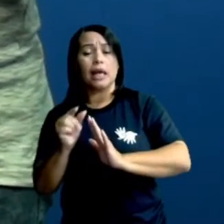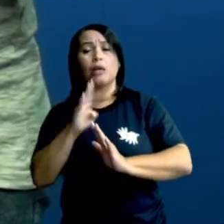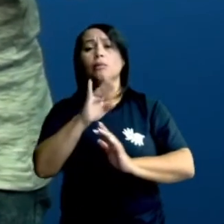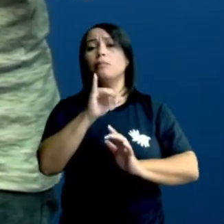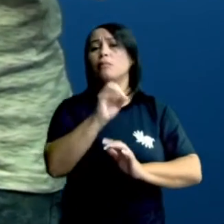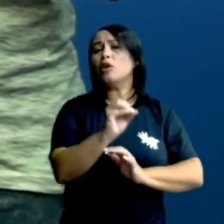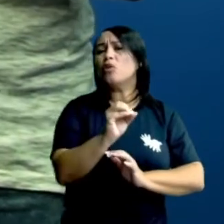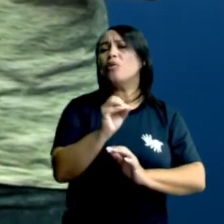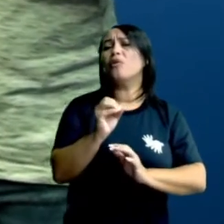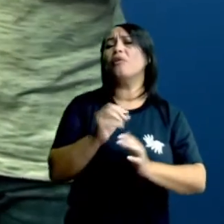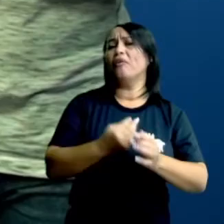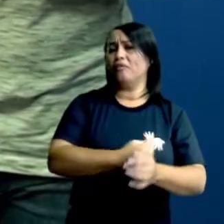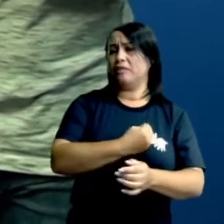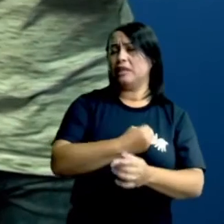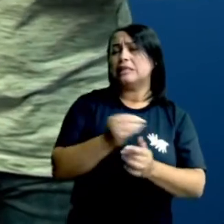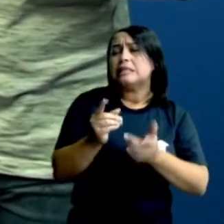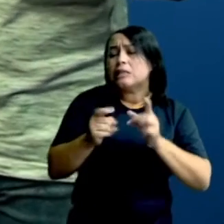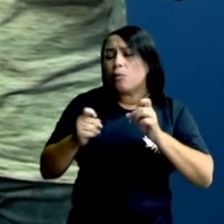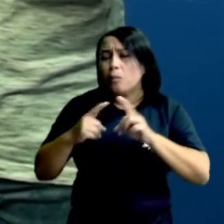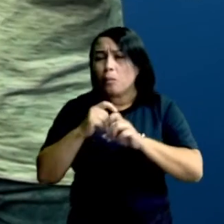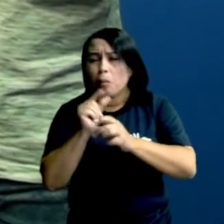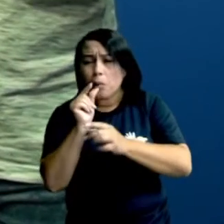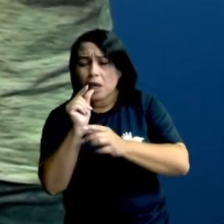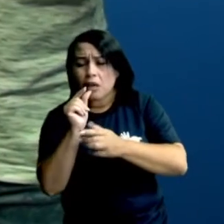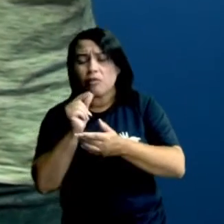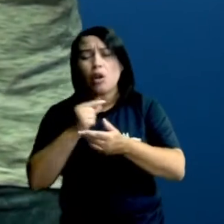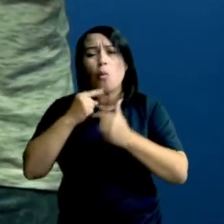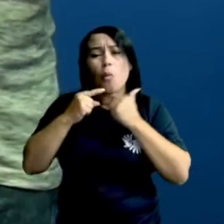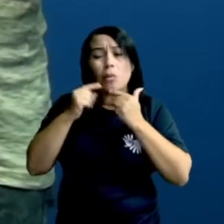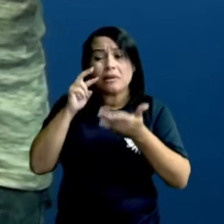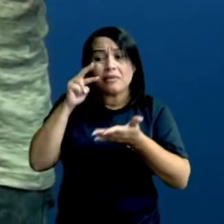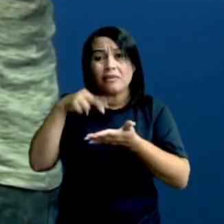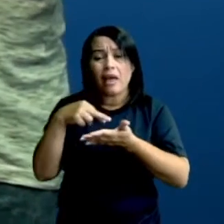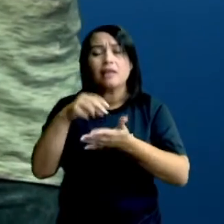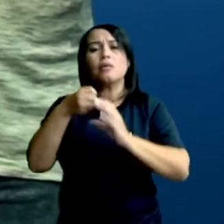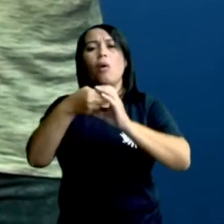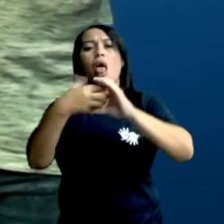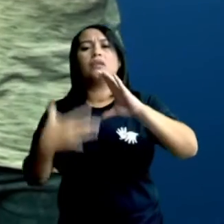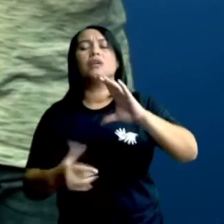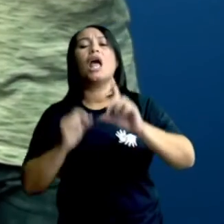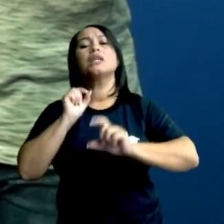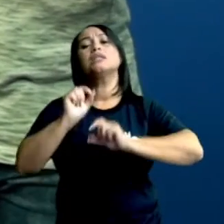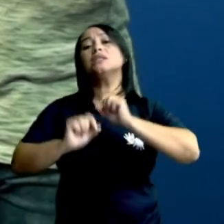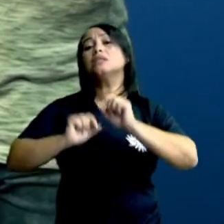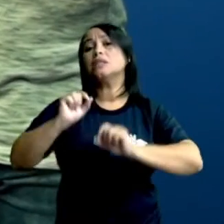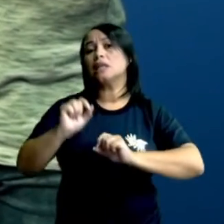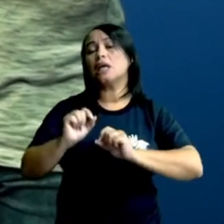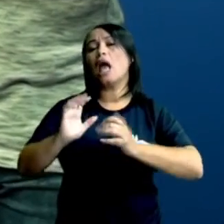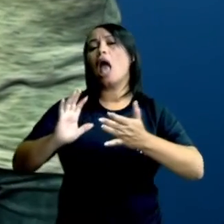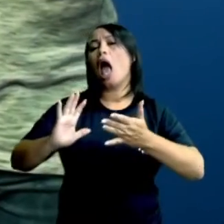Então, são pequenas vidas, né? Essas vidas são classificadas em